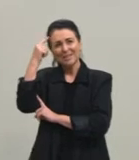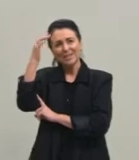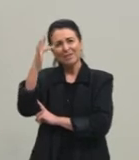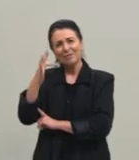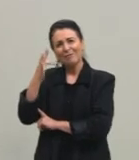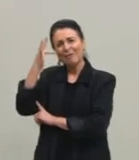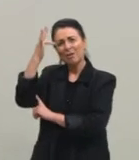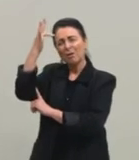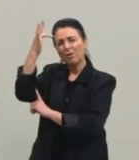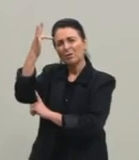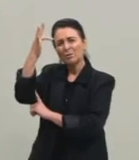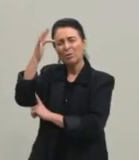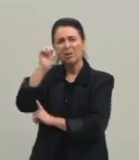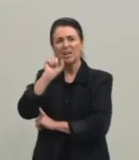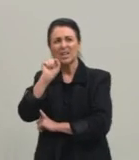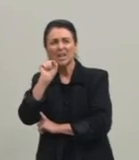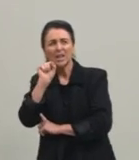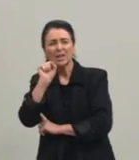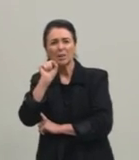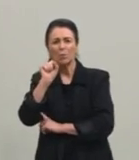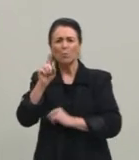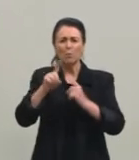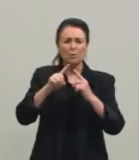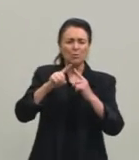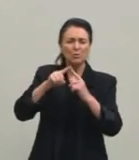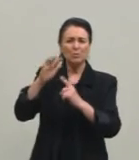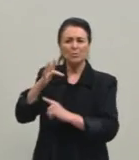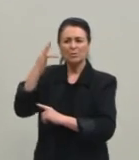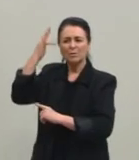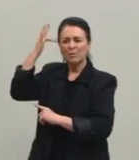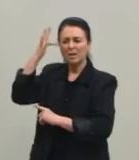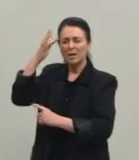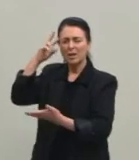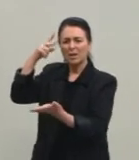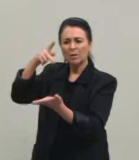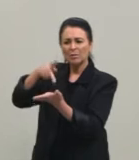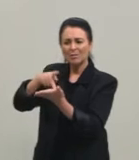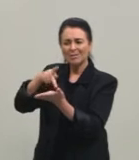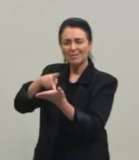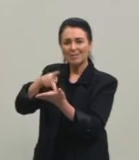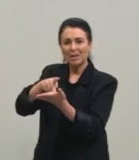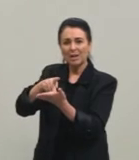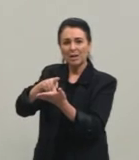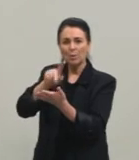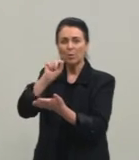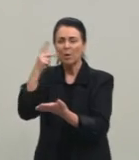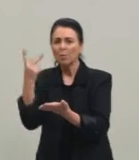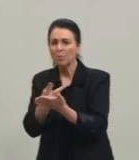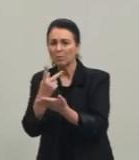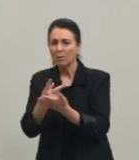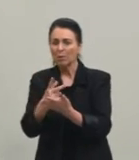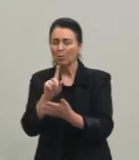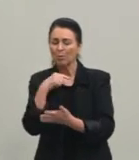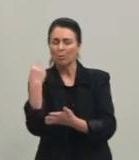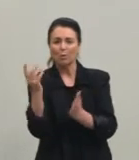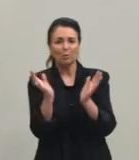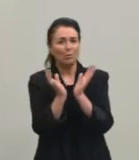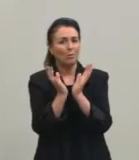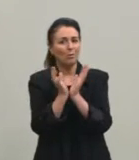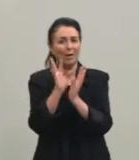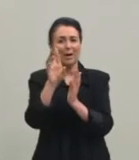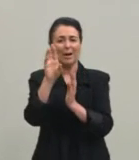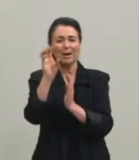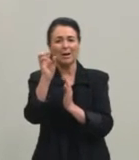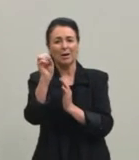filósofo, que corrente filosófica, que tipo de conhecimento eu encaixaria o que aconteceu com o nosso colega Rodrigo. Mas